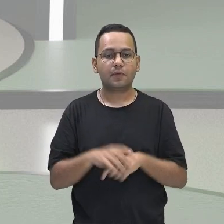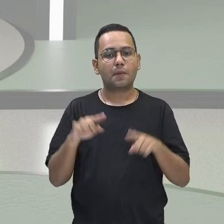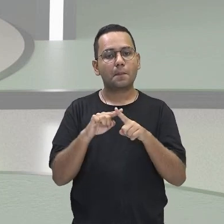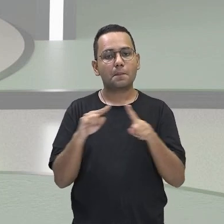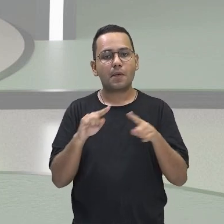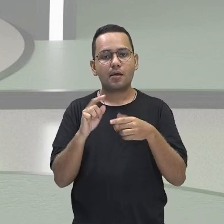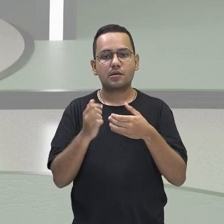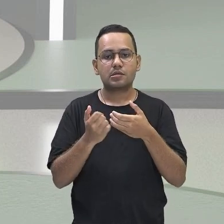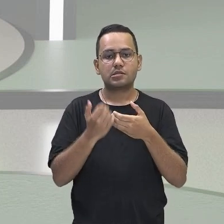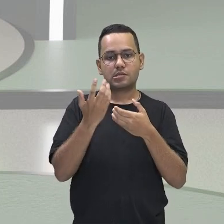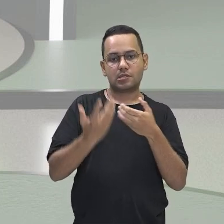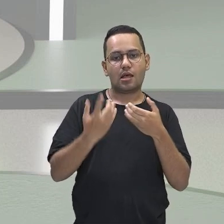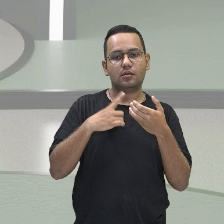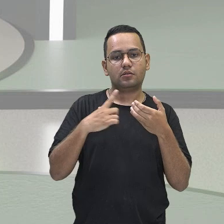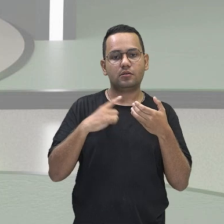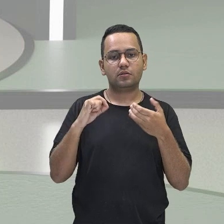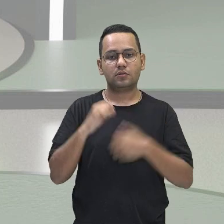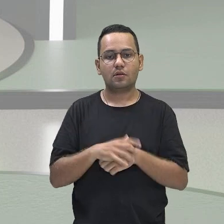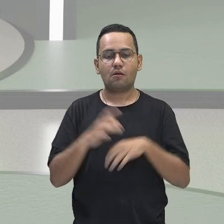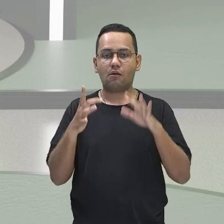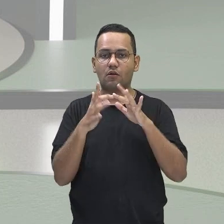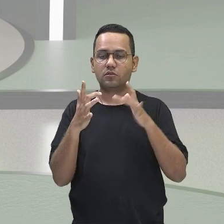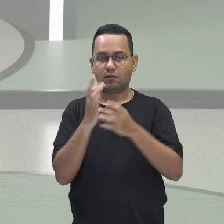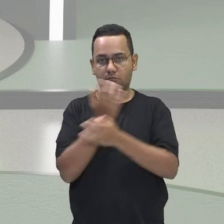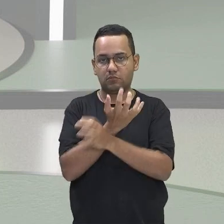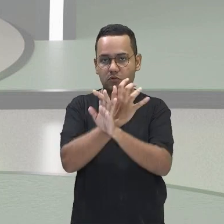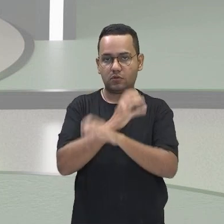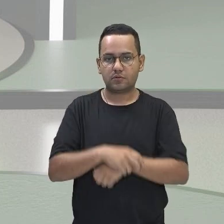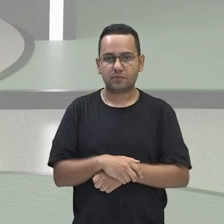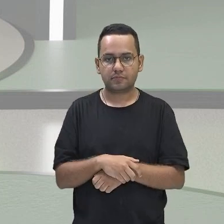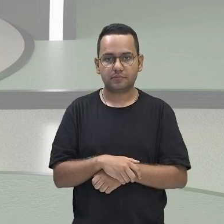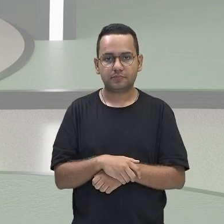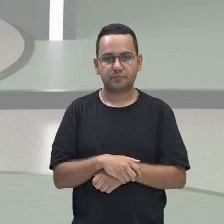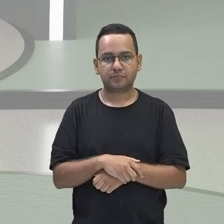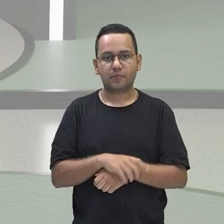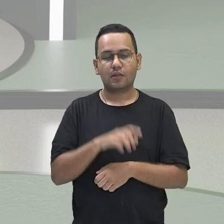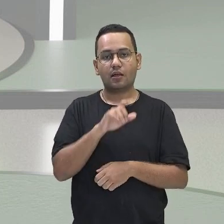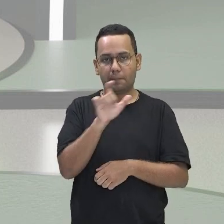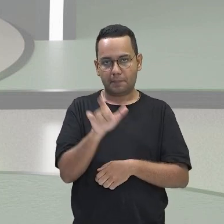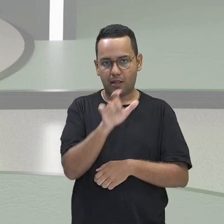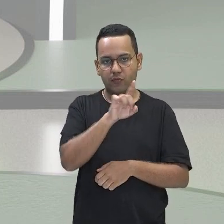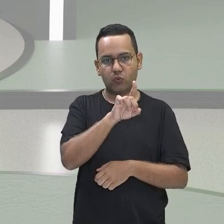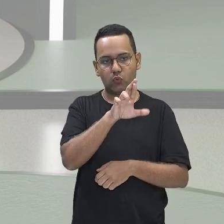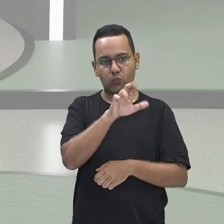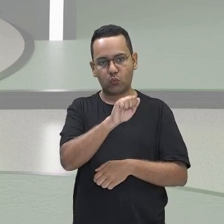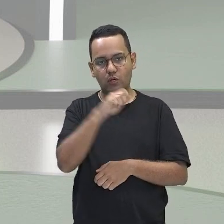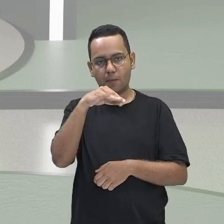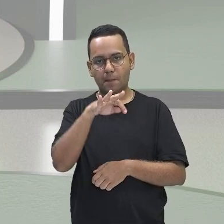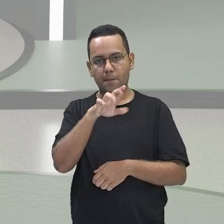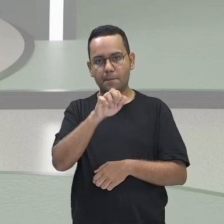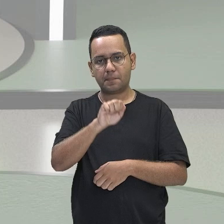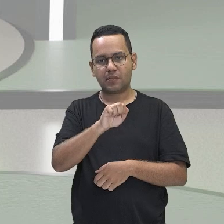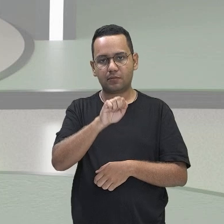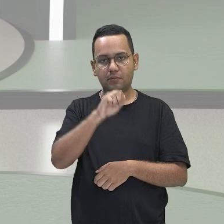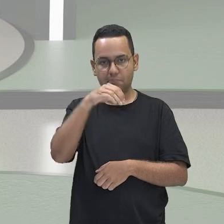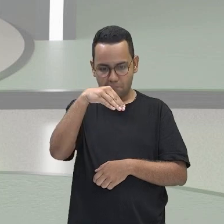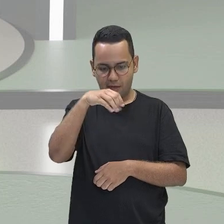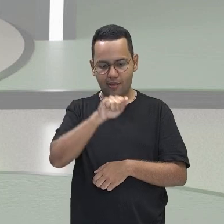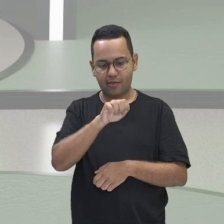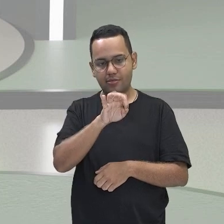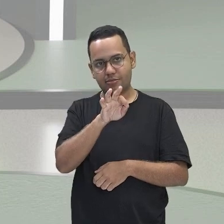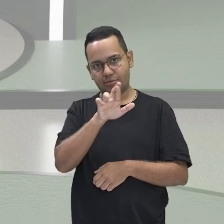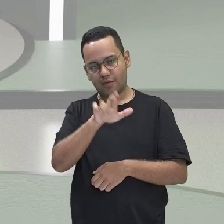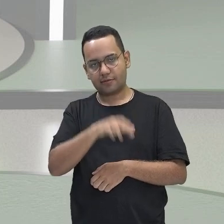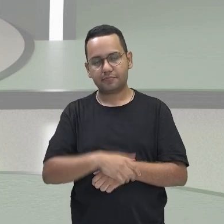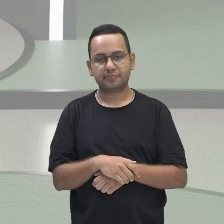externa fica em contato com os ossos. A dura mater, ela consegue ser retirada de forma a